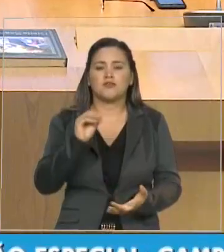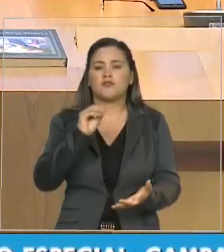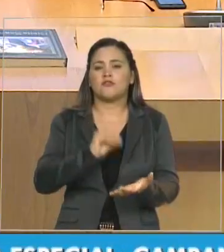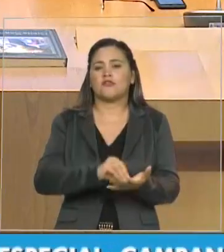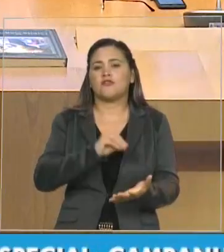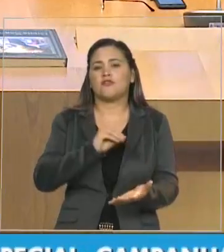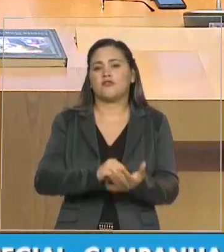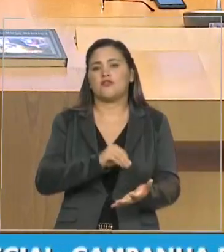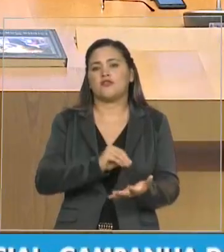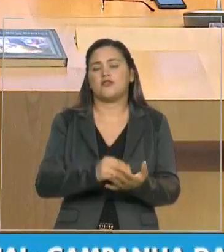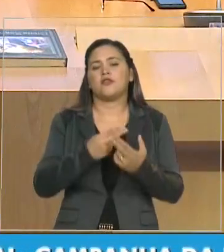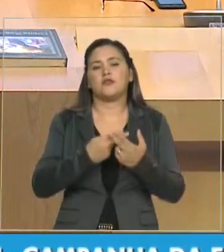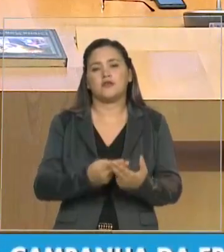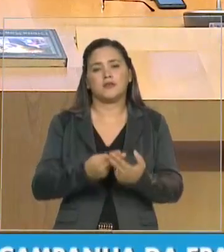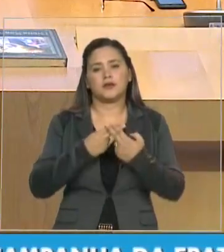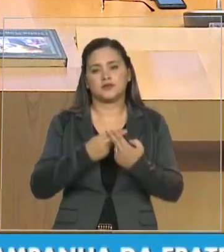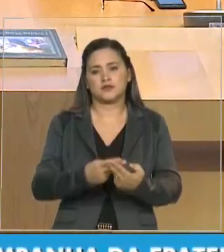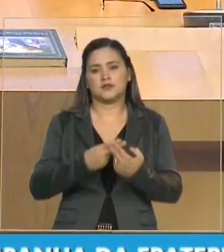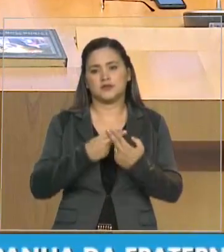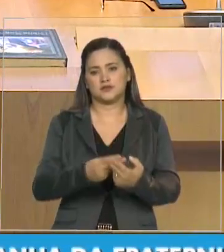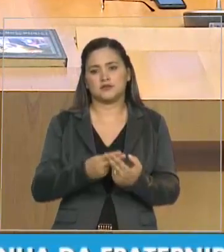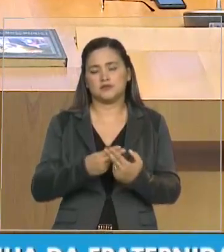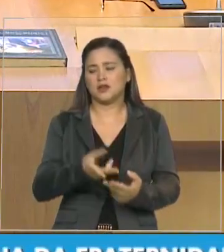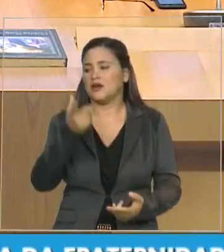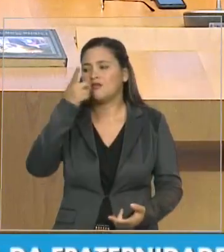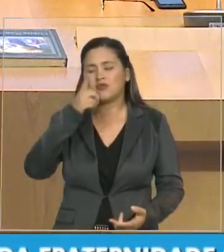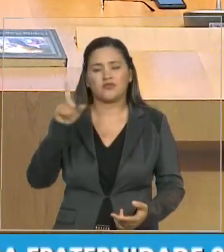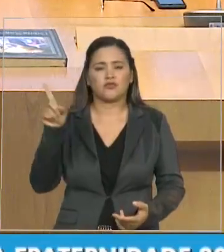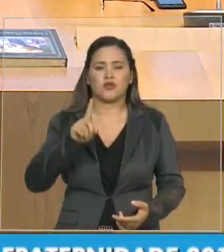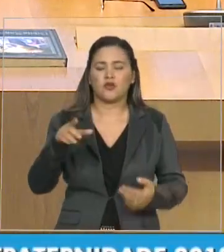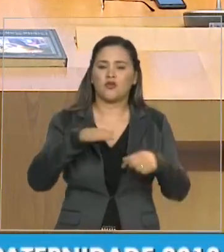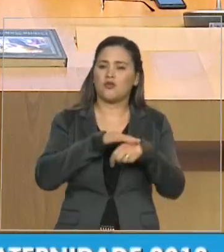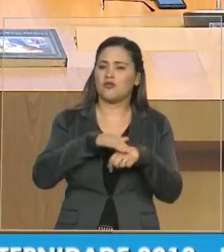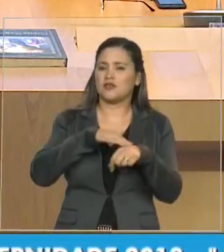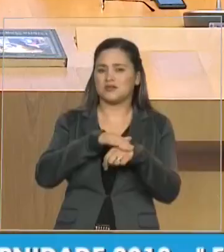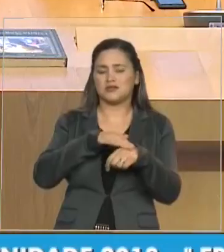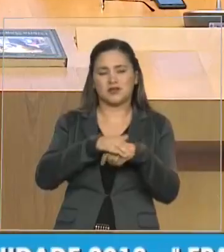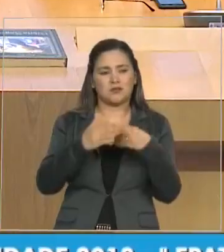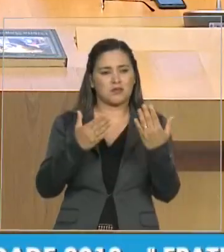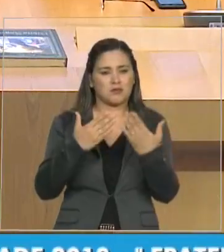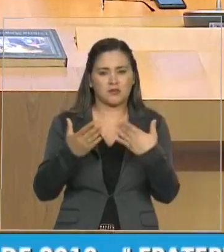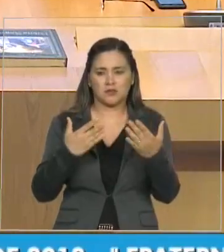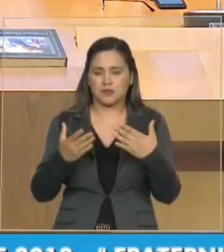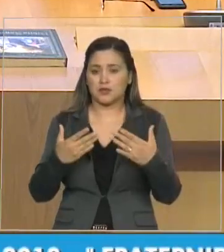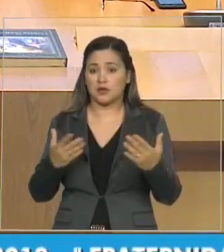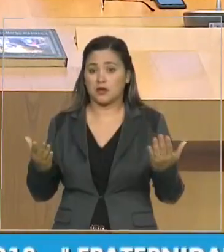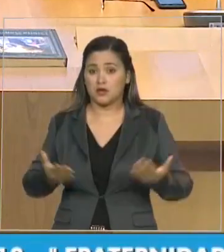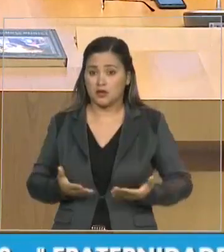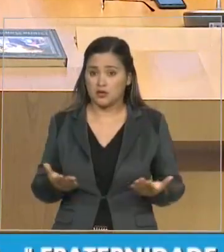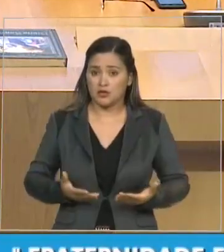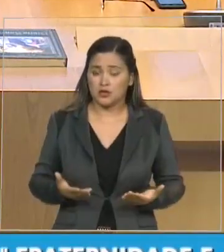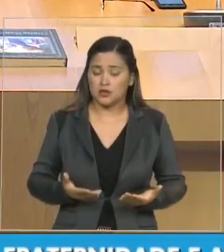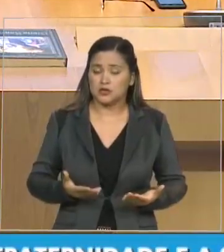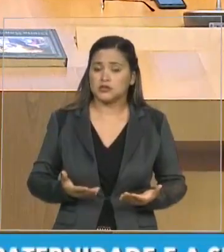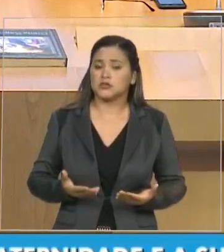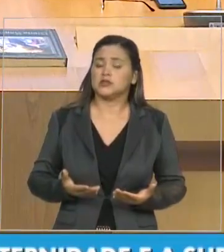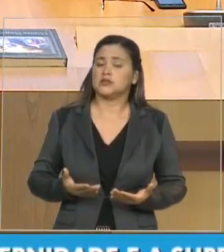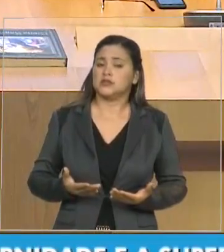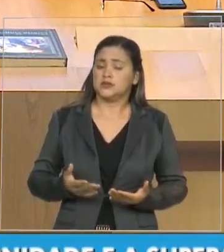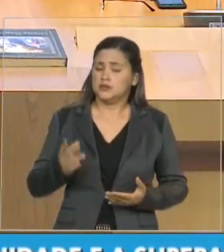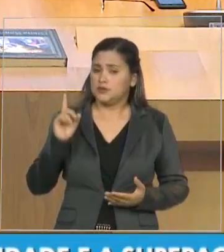A gente hoje está vivendo um dia como esse, de muita tensão no país, né, por conta das divergências,